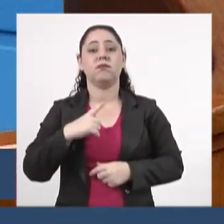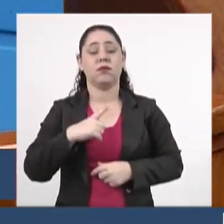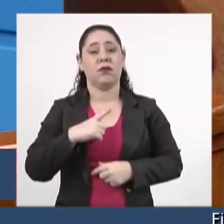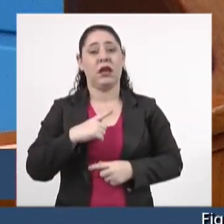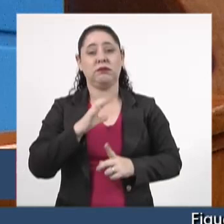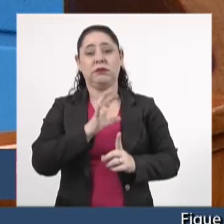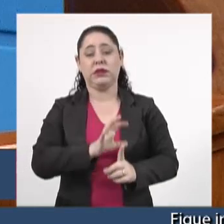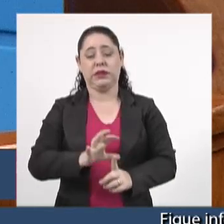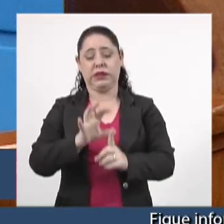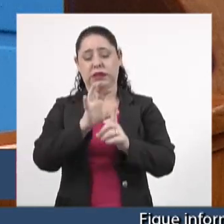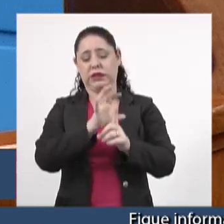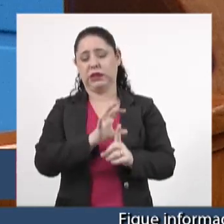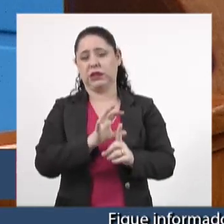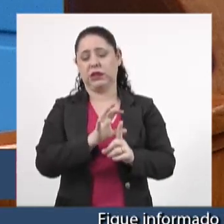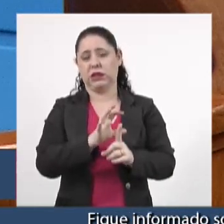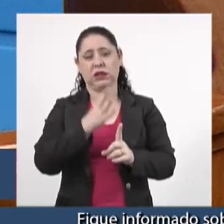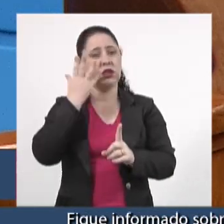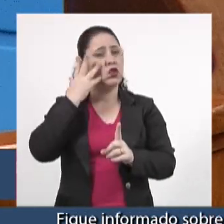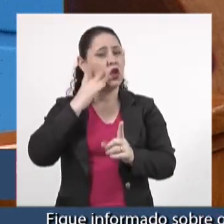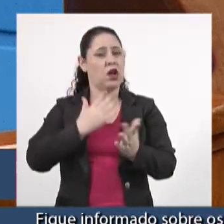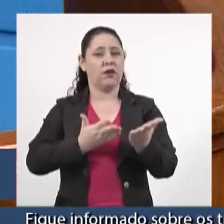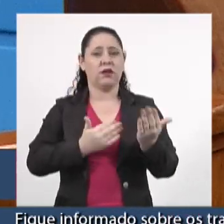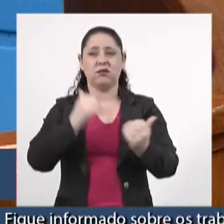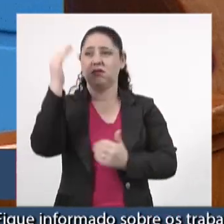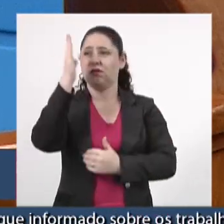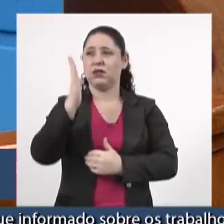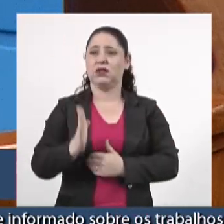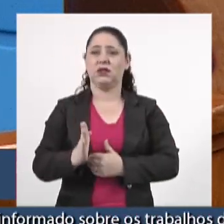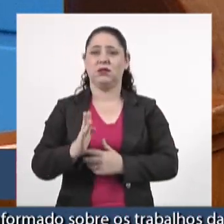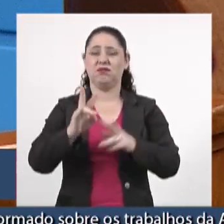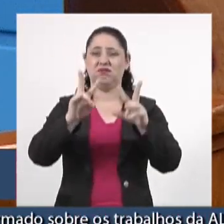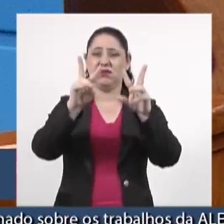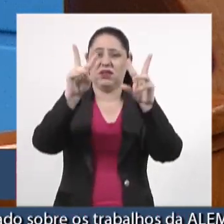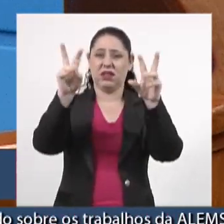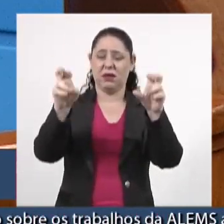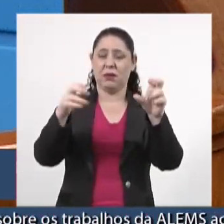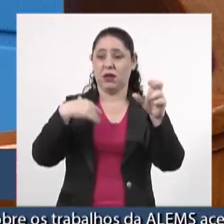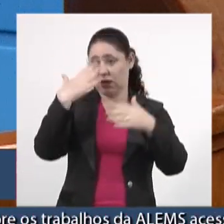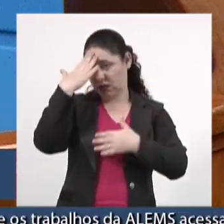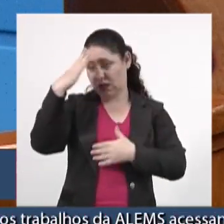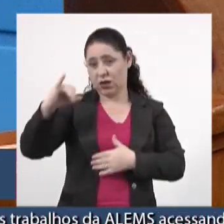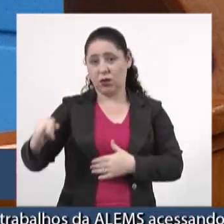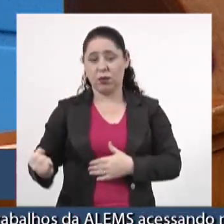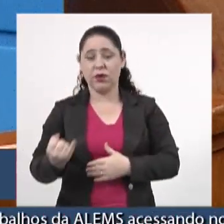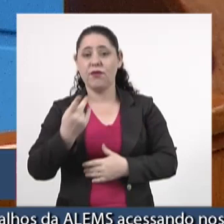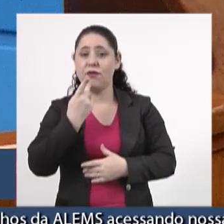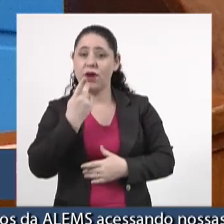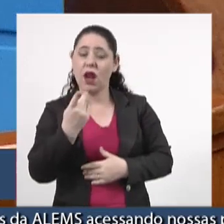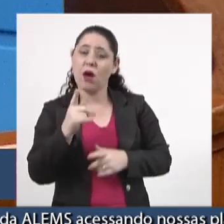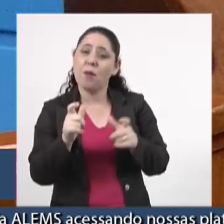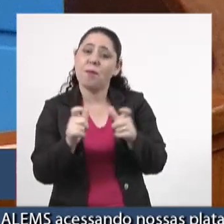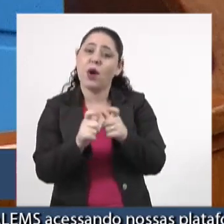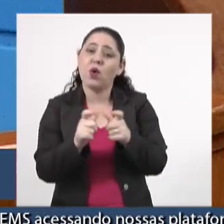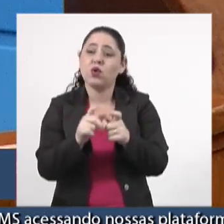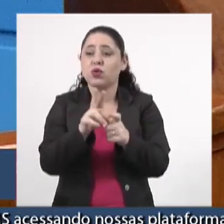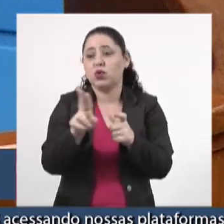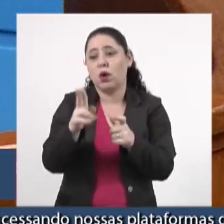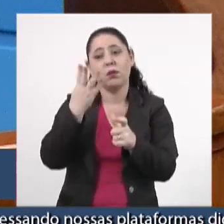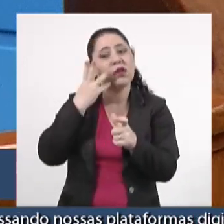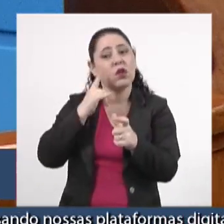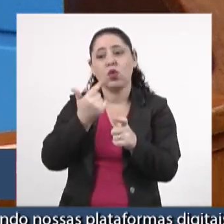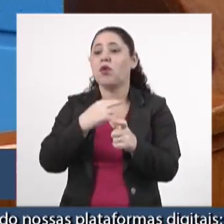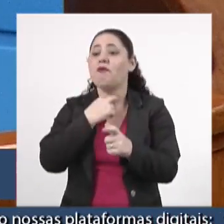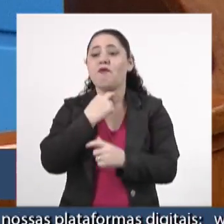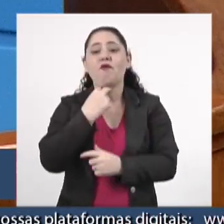assolado, né, as nossas crianças, nossos adolescentes no Brasil. E agradecer a oportunidade de estar falando um pouquinho em nome dessas crianças, que elas não